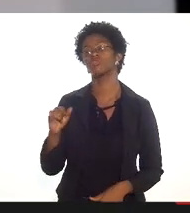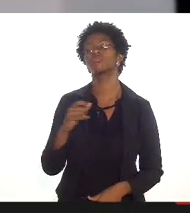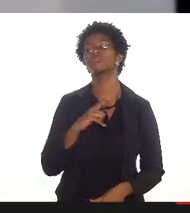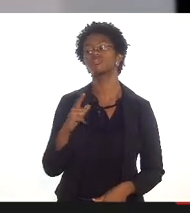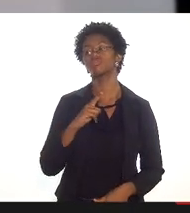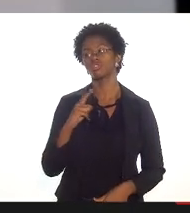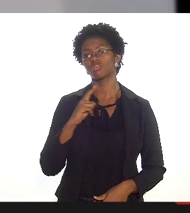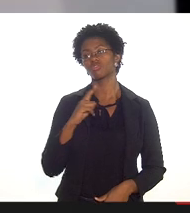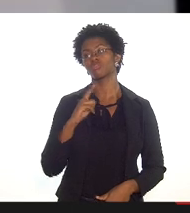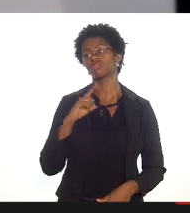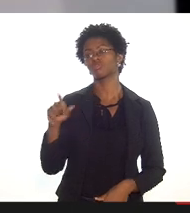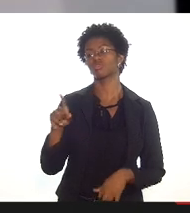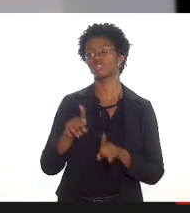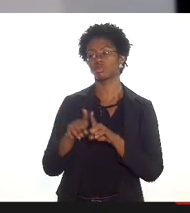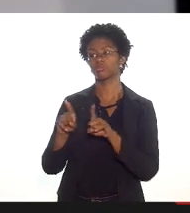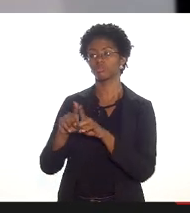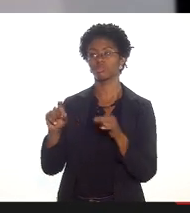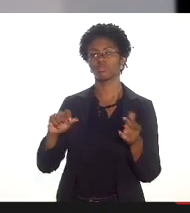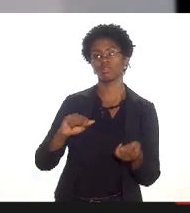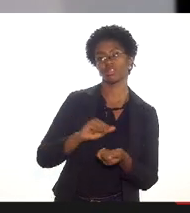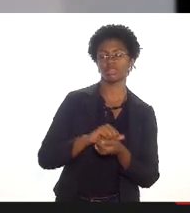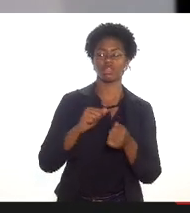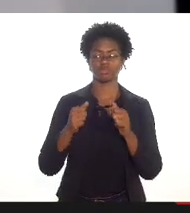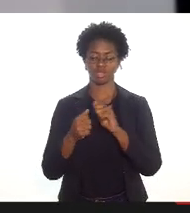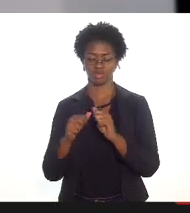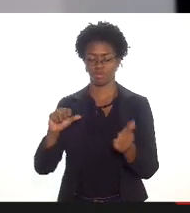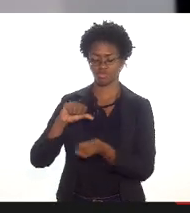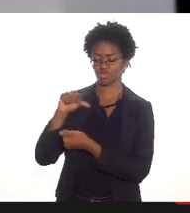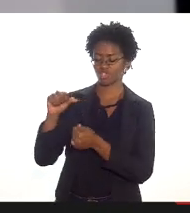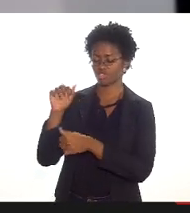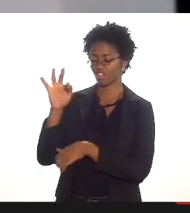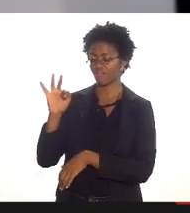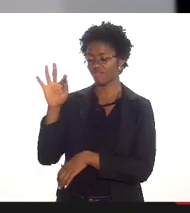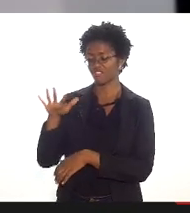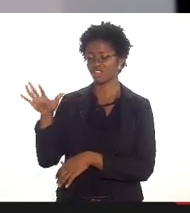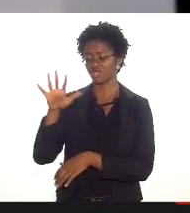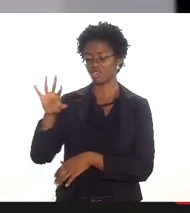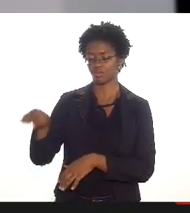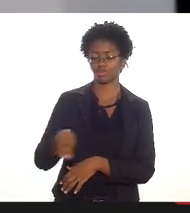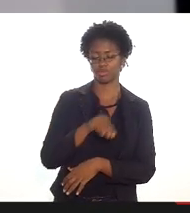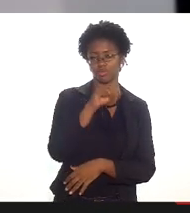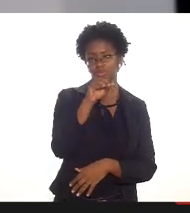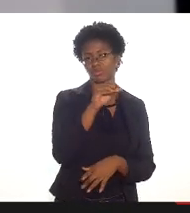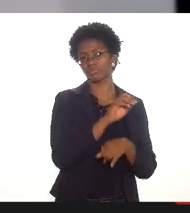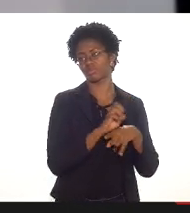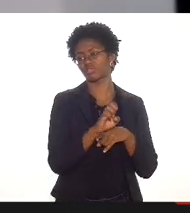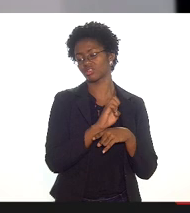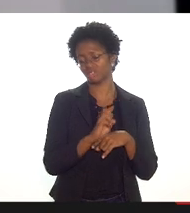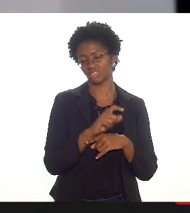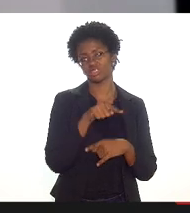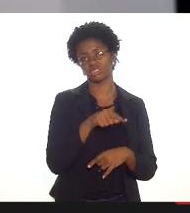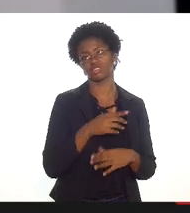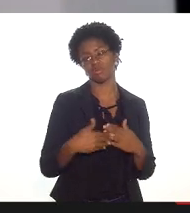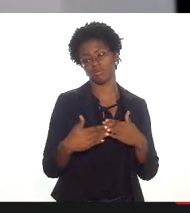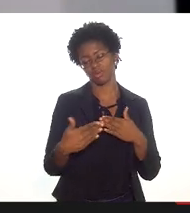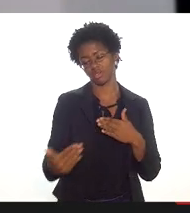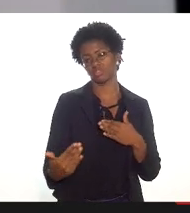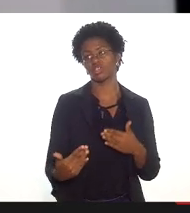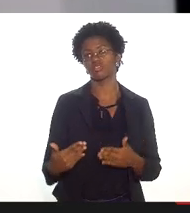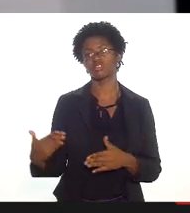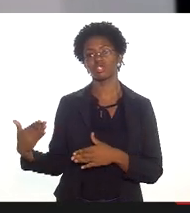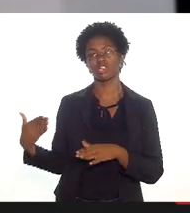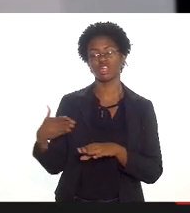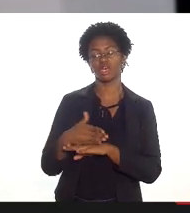processo de estadualização das unidades federais e se é dentro desse processo que a Rede Dora entra num contrato e